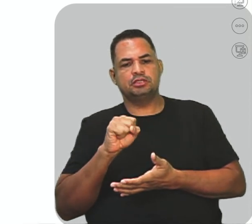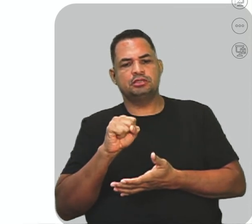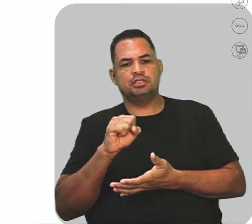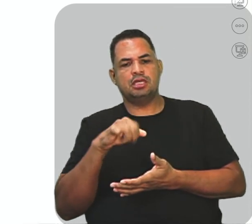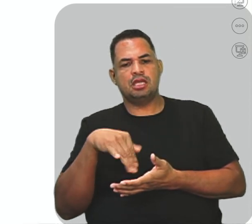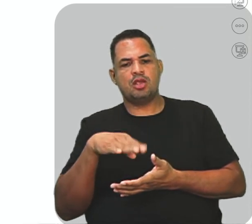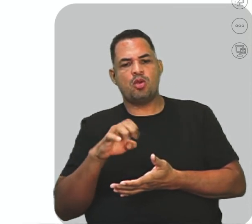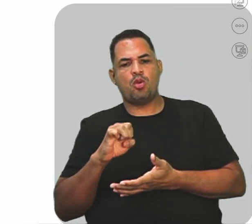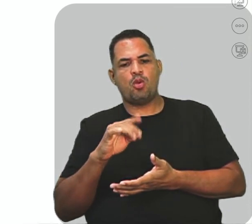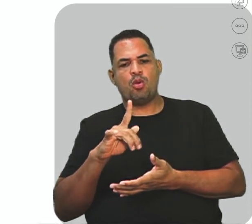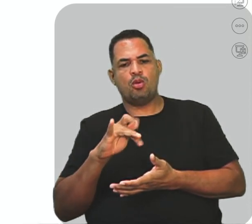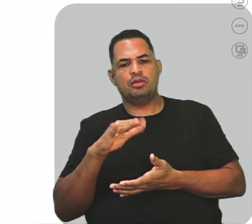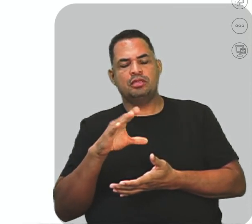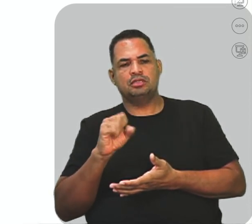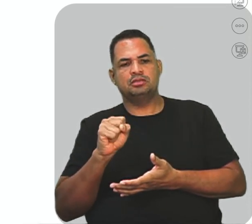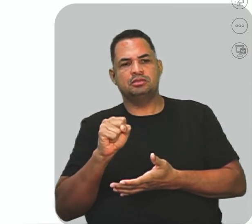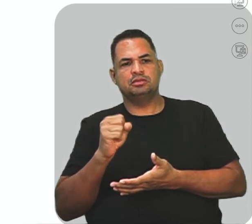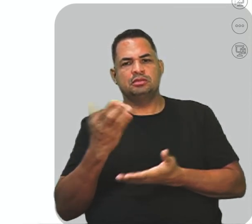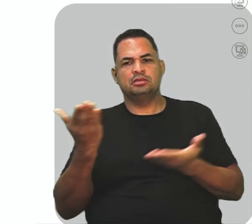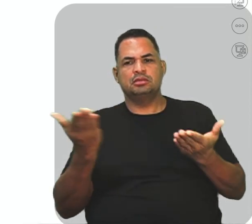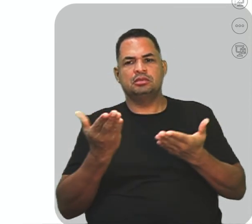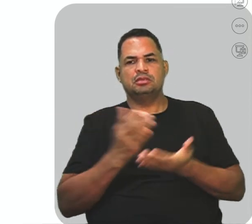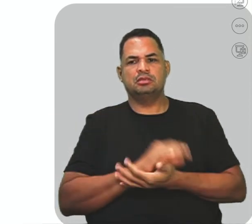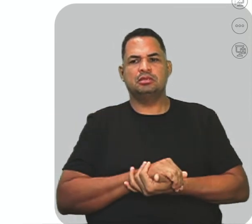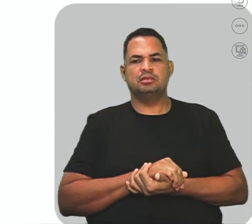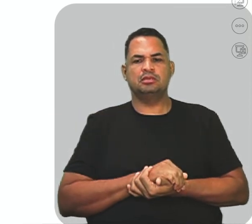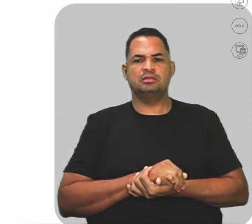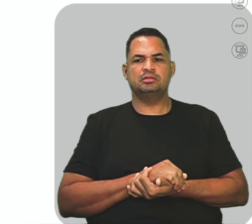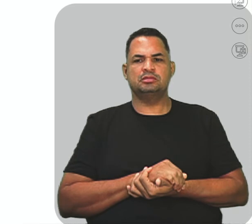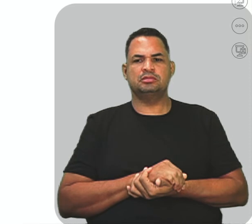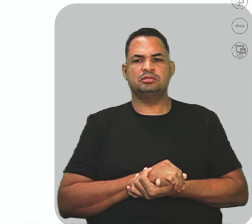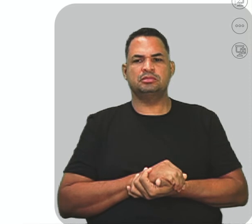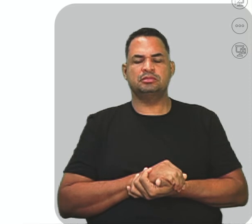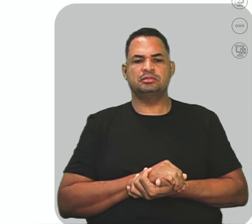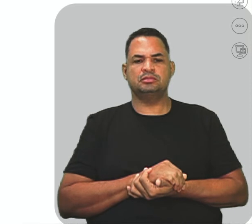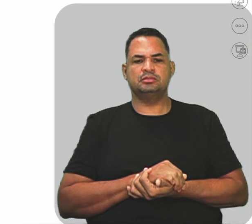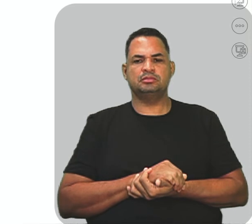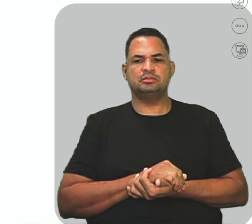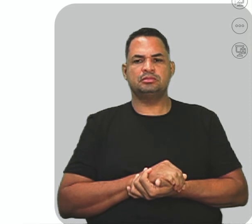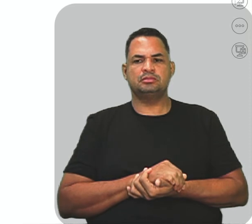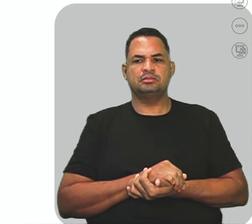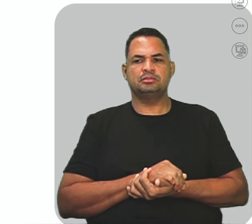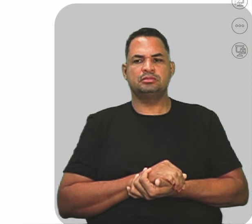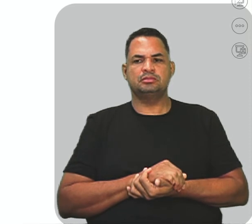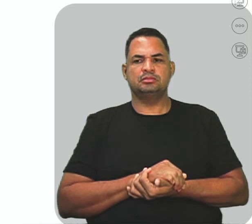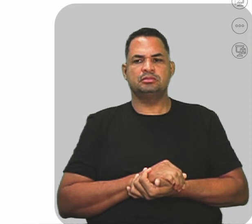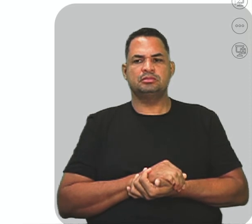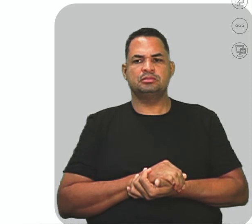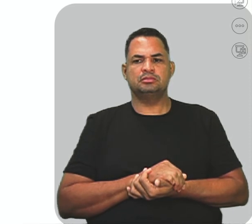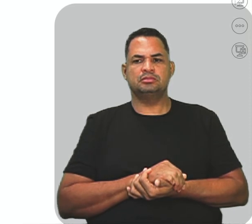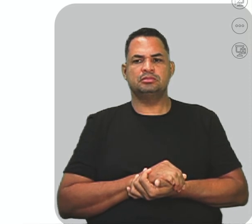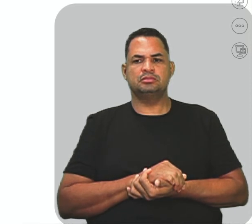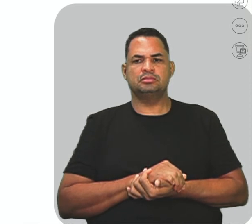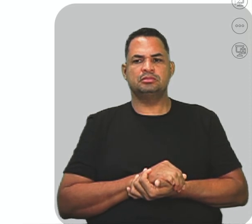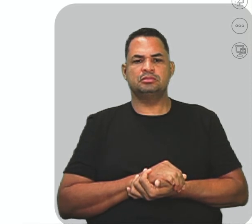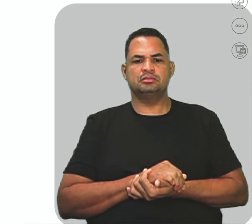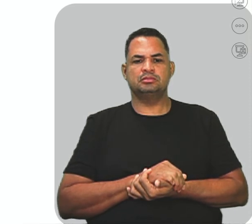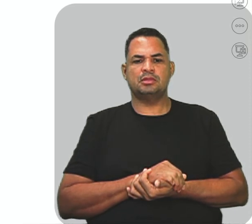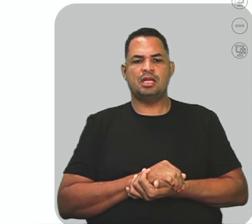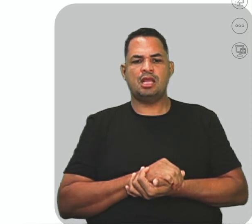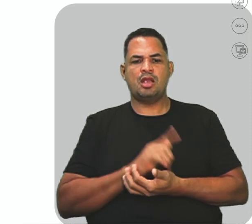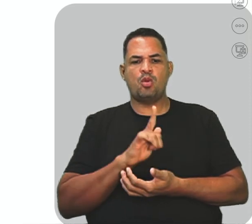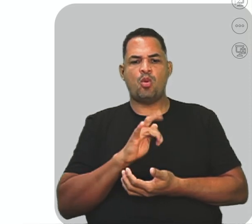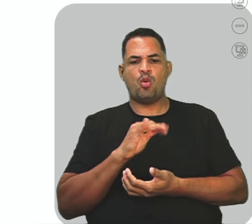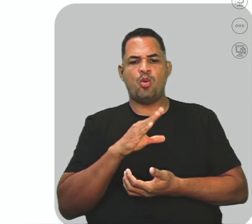gotas. Vamos lá. Vamos tirar aqui esse S. Em